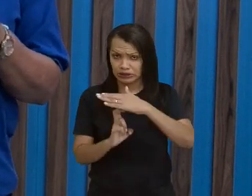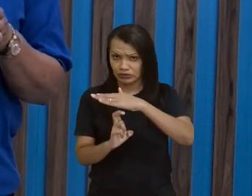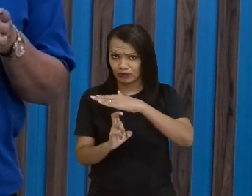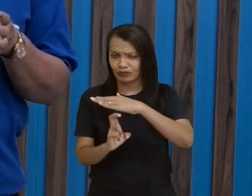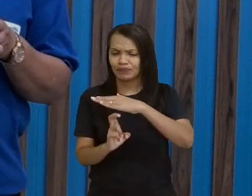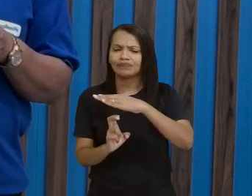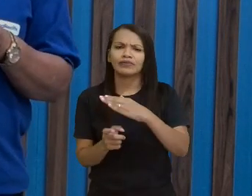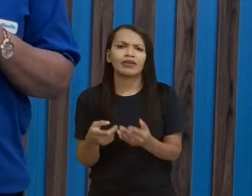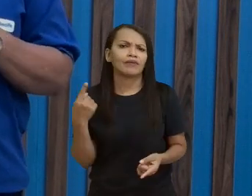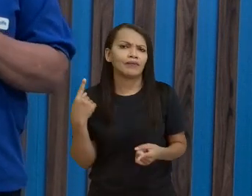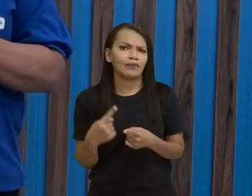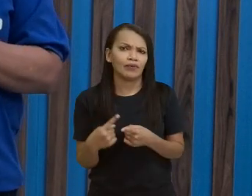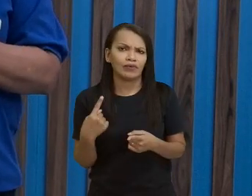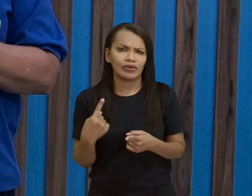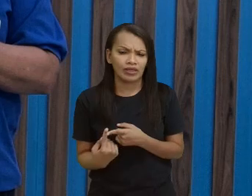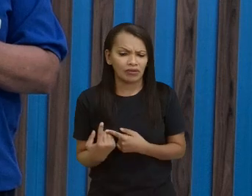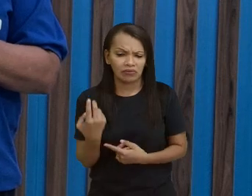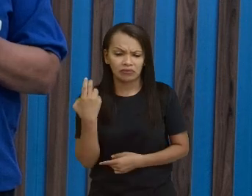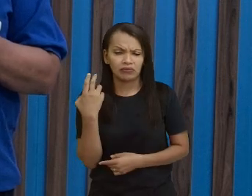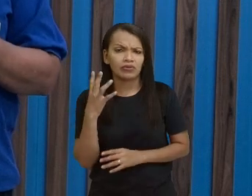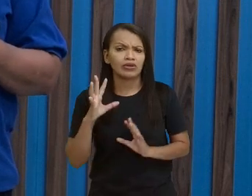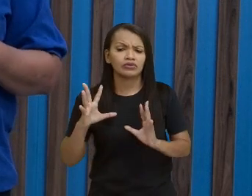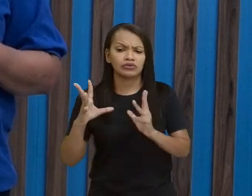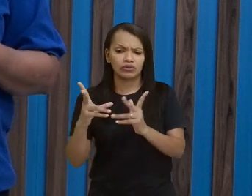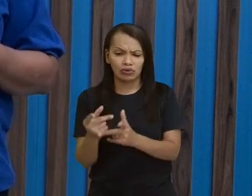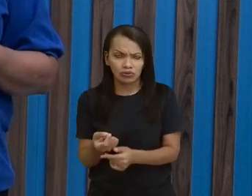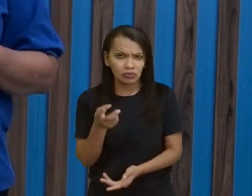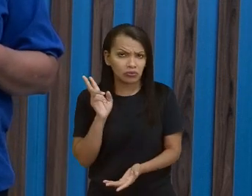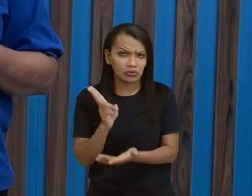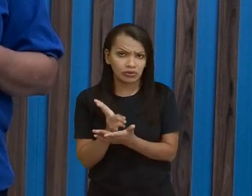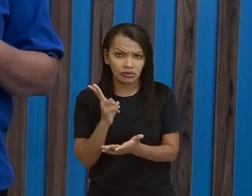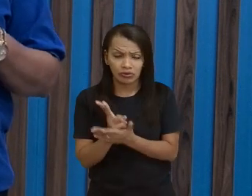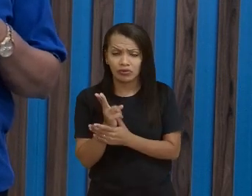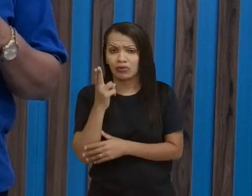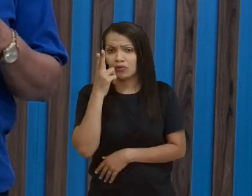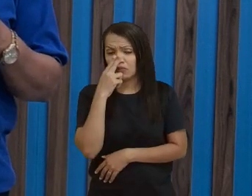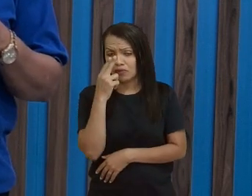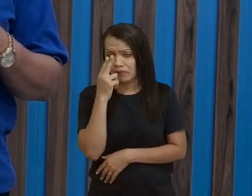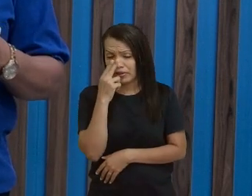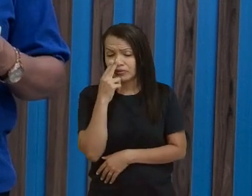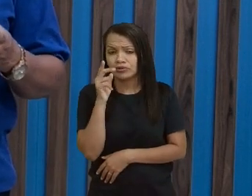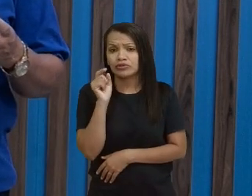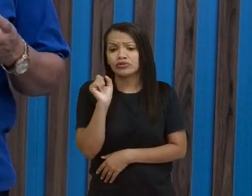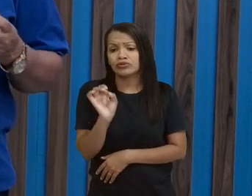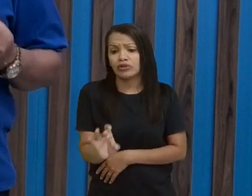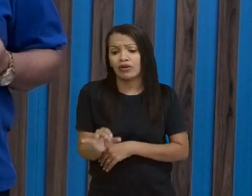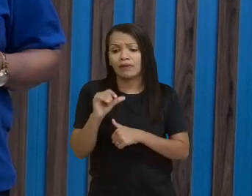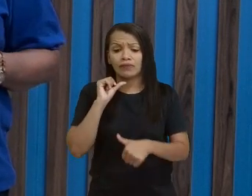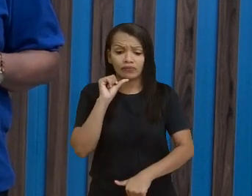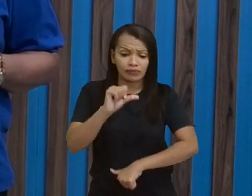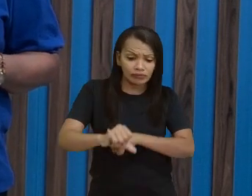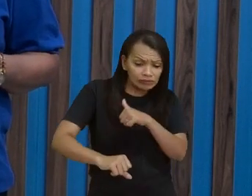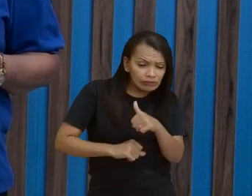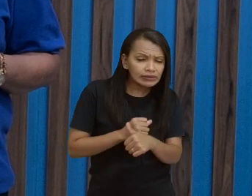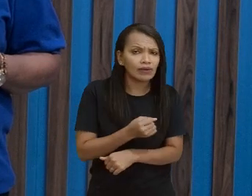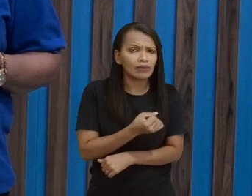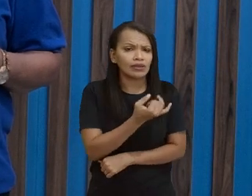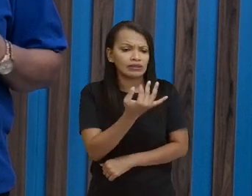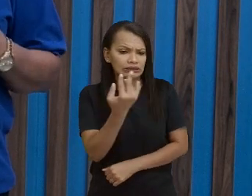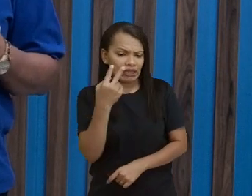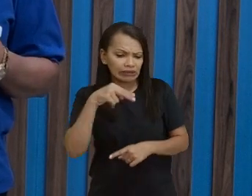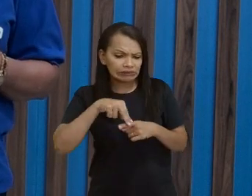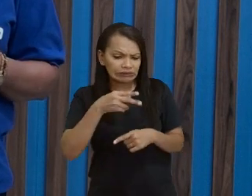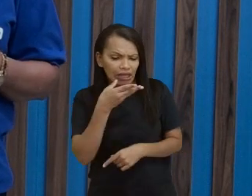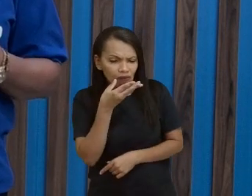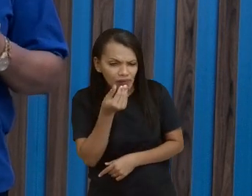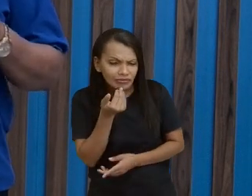ele continua sendo o mesmo, só ia alterar a quantidade de fatias que ela vai comer. Então,